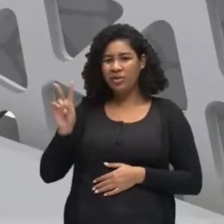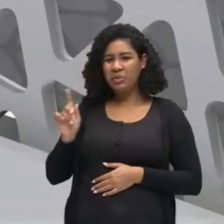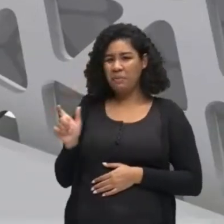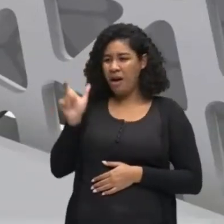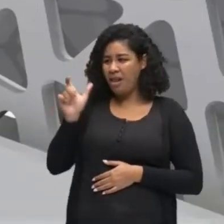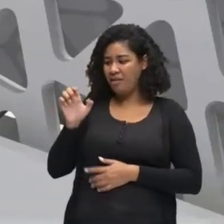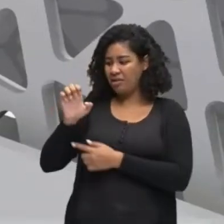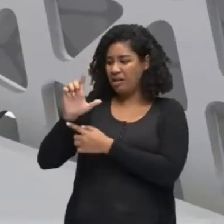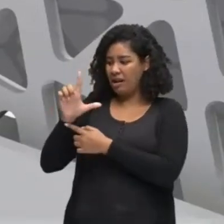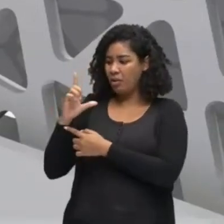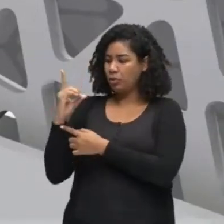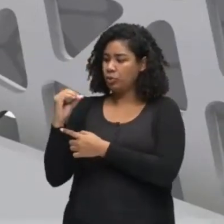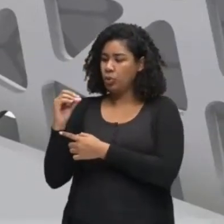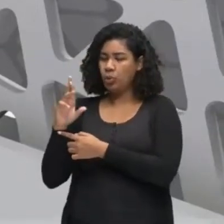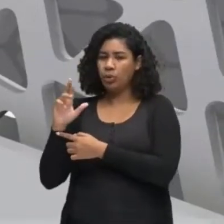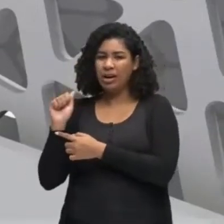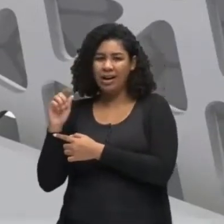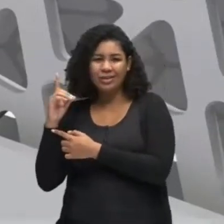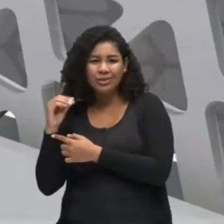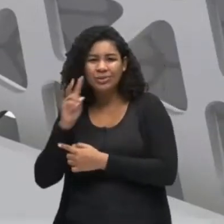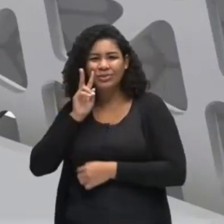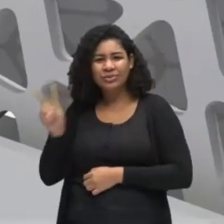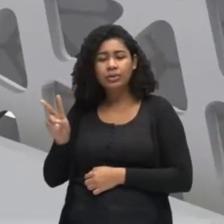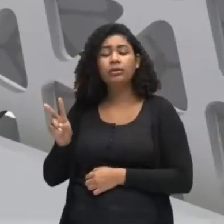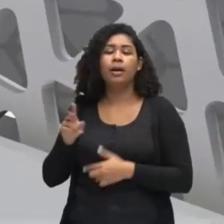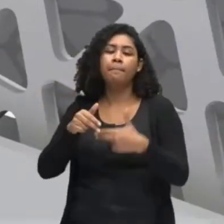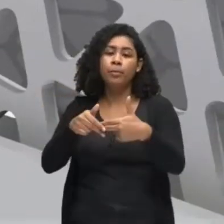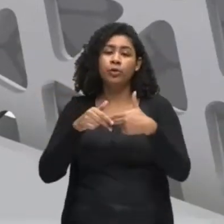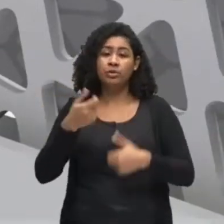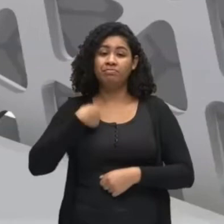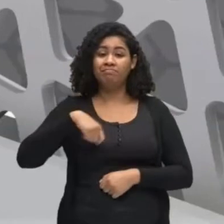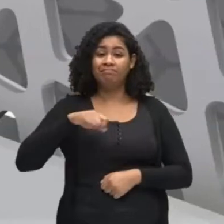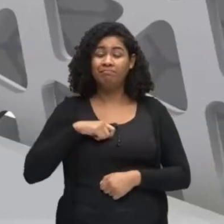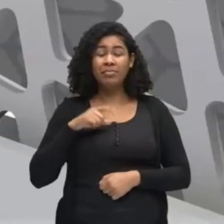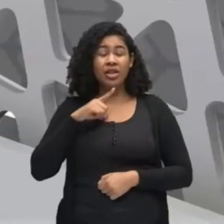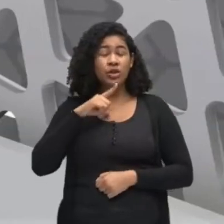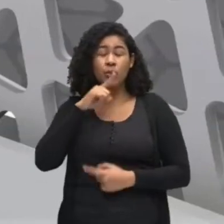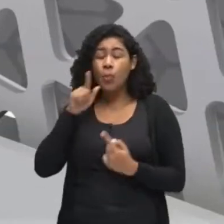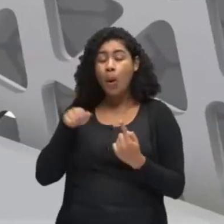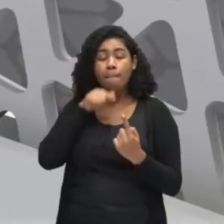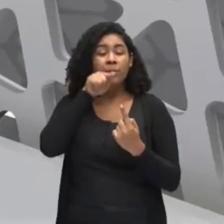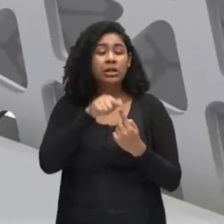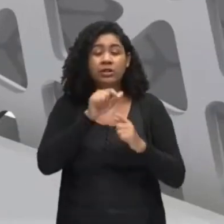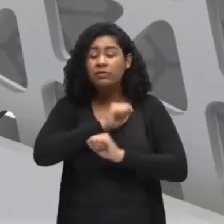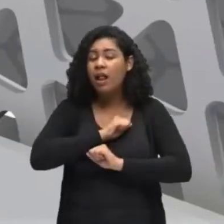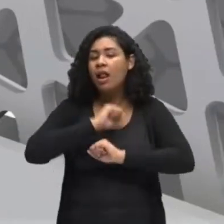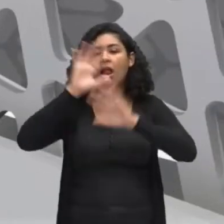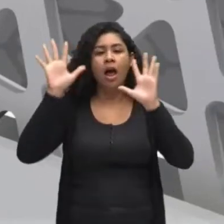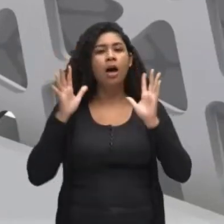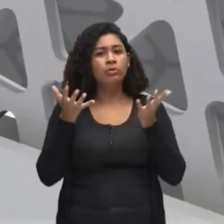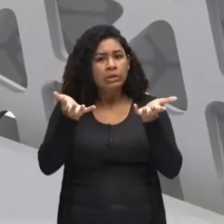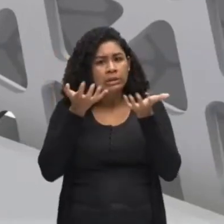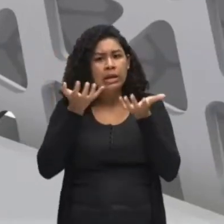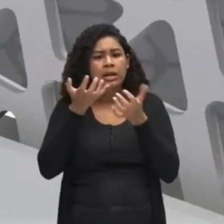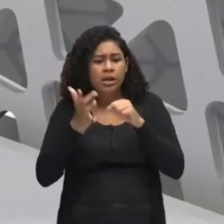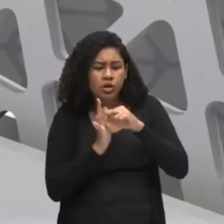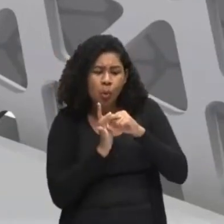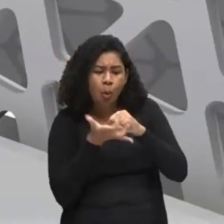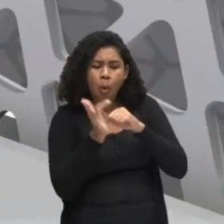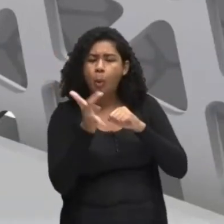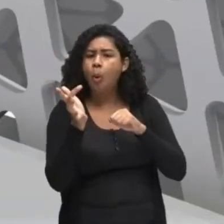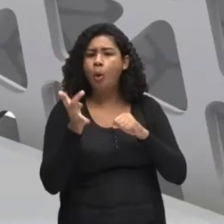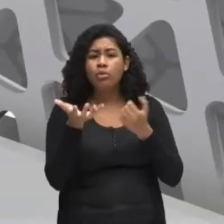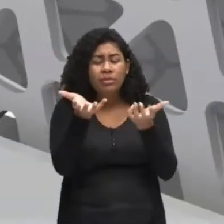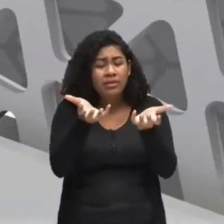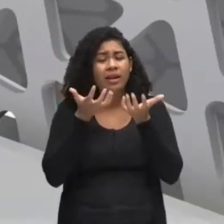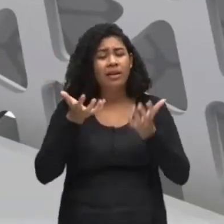Eldorado. Então, era ali que eu digo a vocês que os espanhóis eles tinham um propósito, a visão do metalismo mesmo. Eles estavam em busca